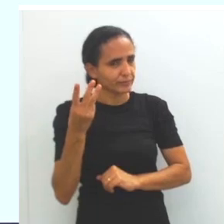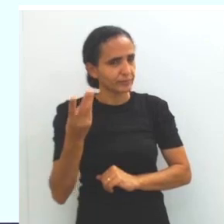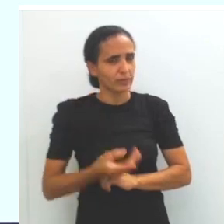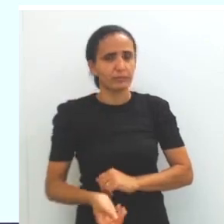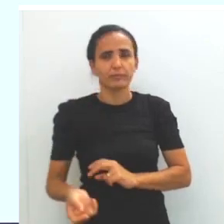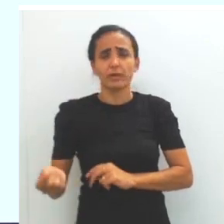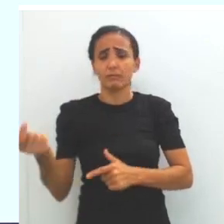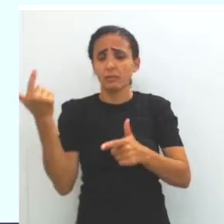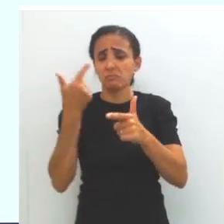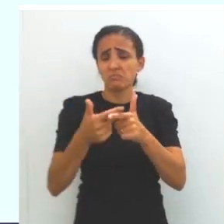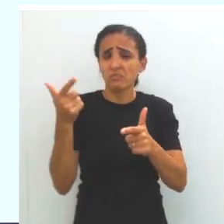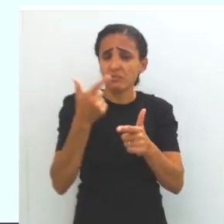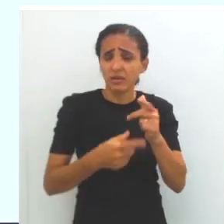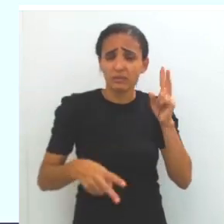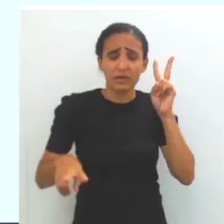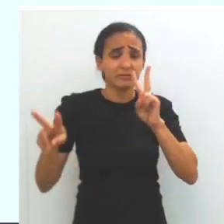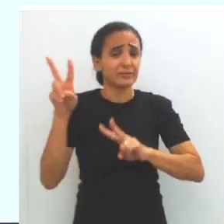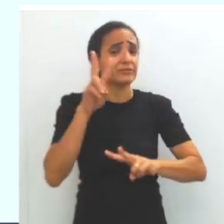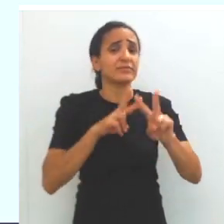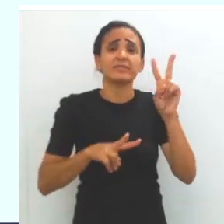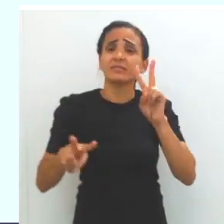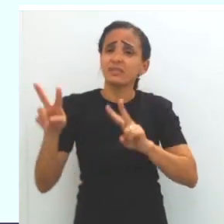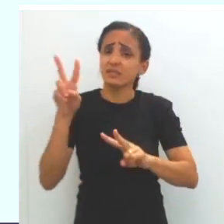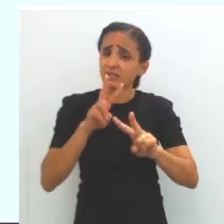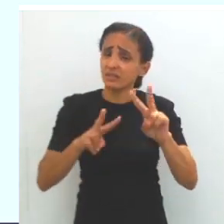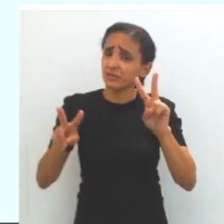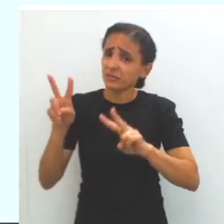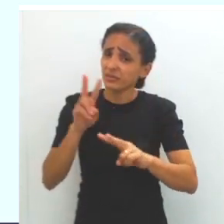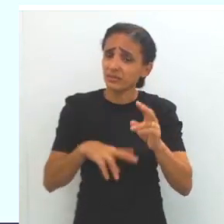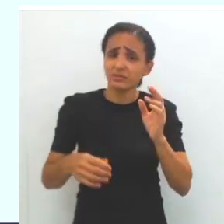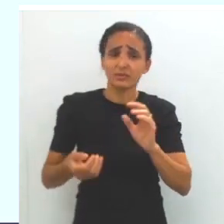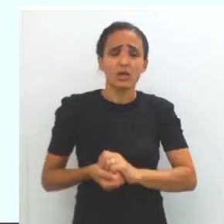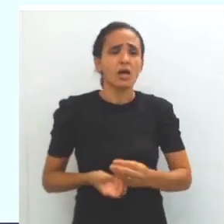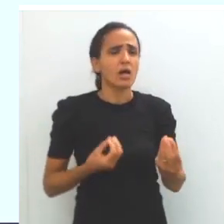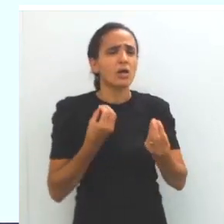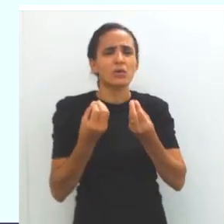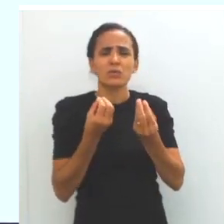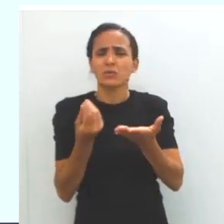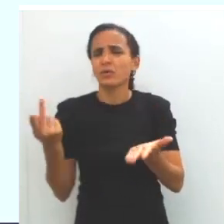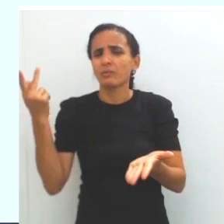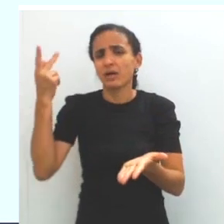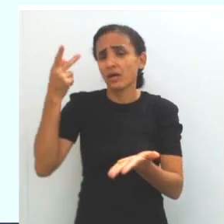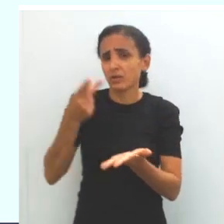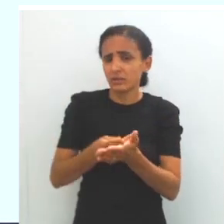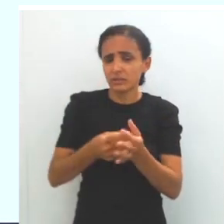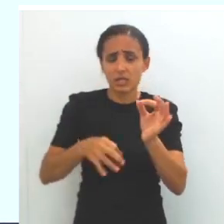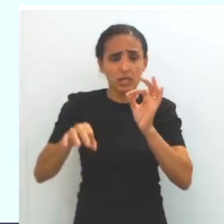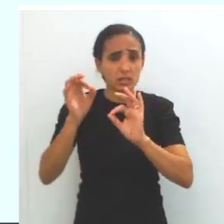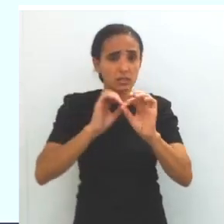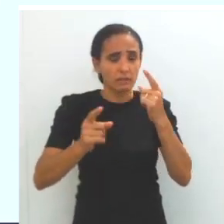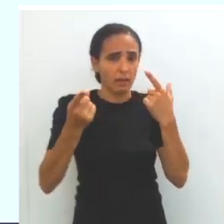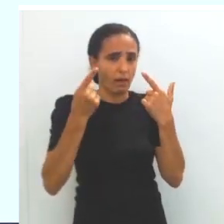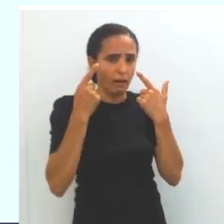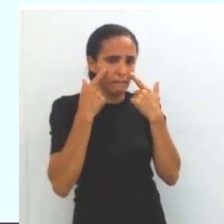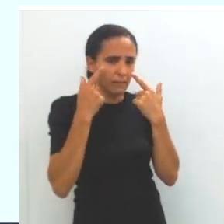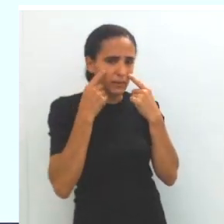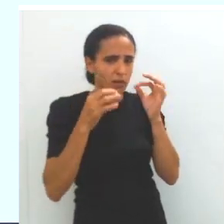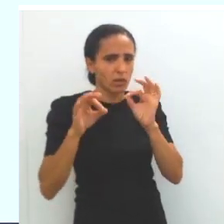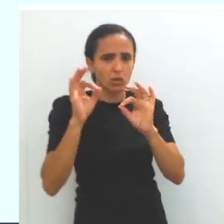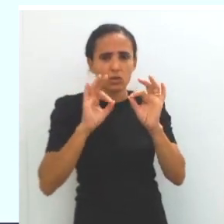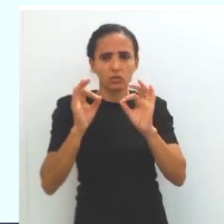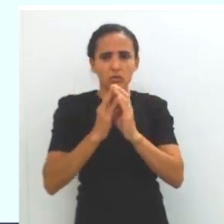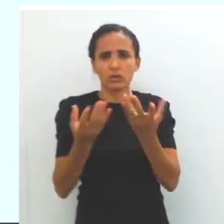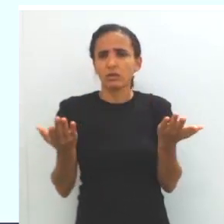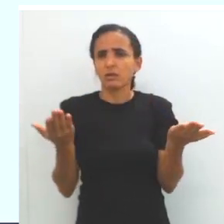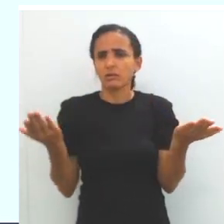Terceiro problema de visão. Qual seria, Dantas? É o astigmatismo. O